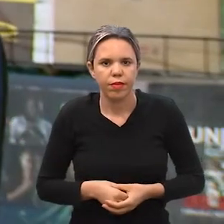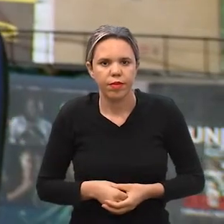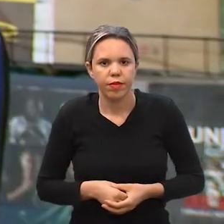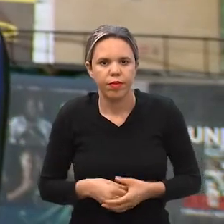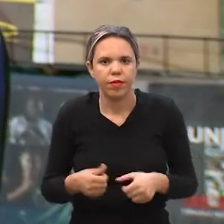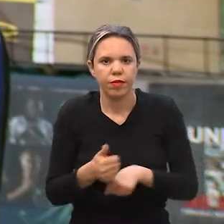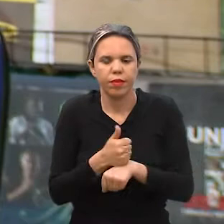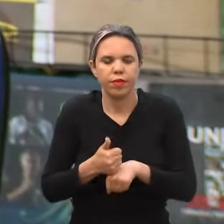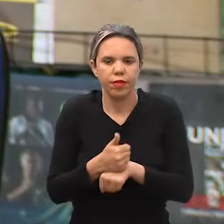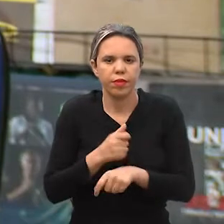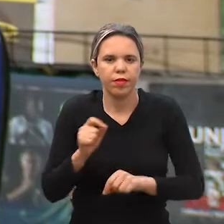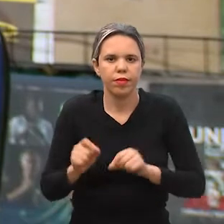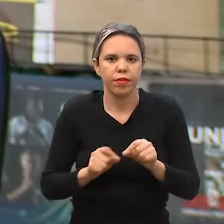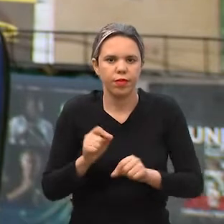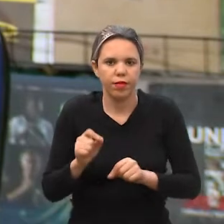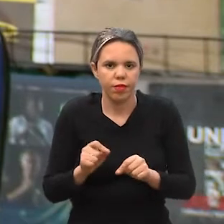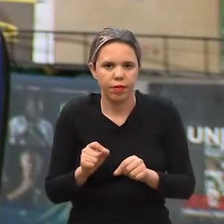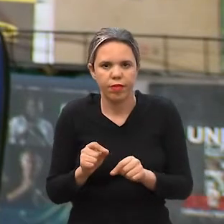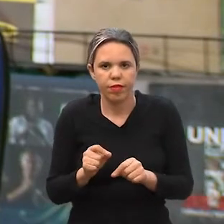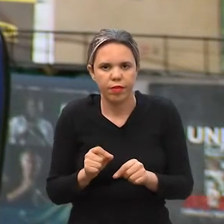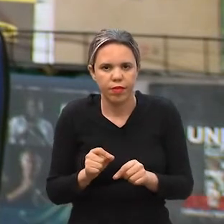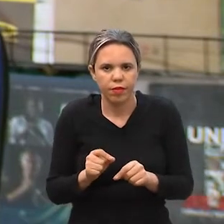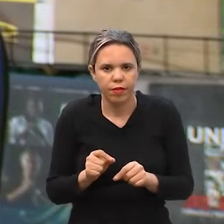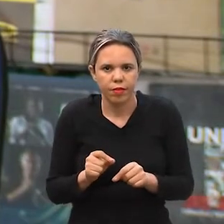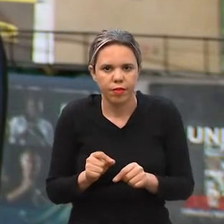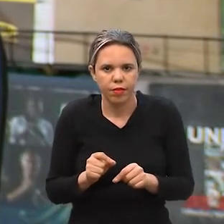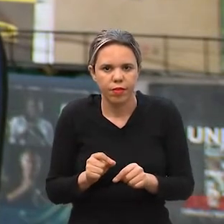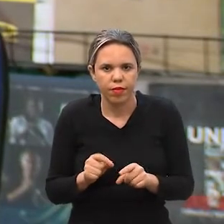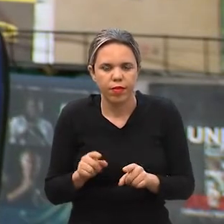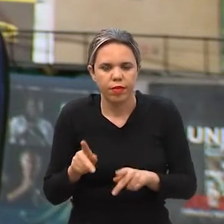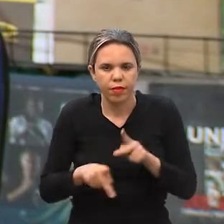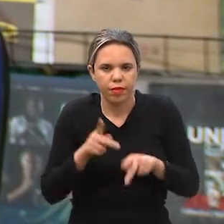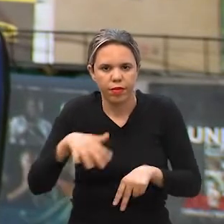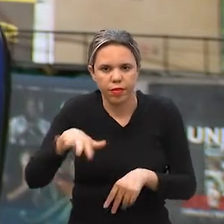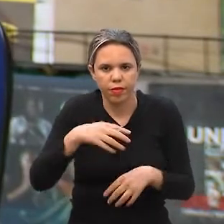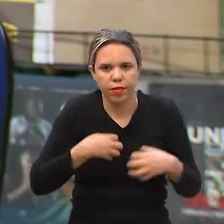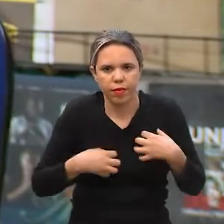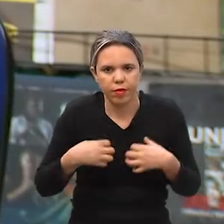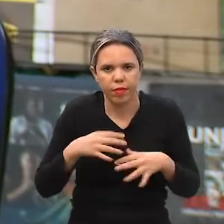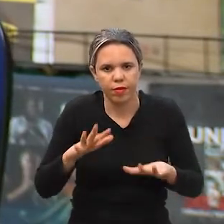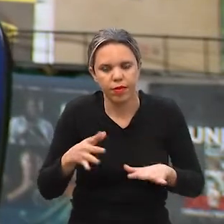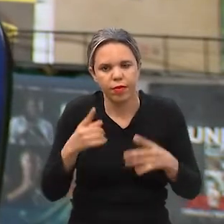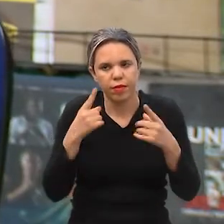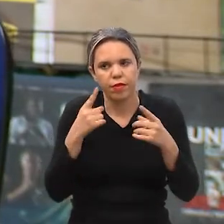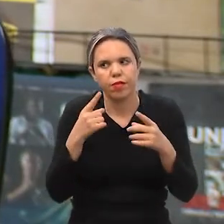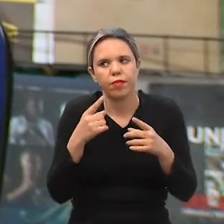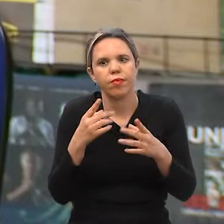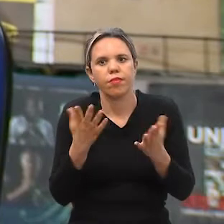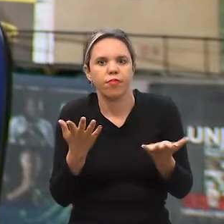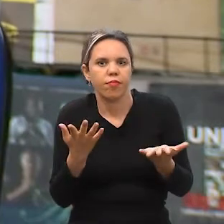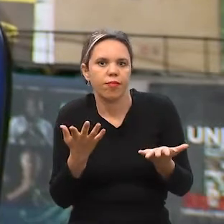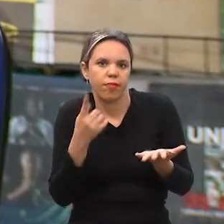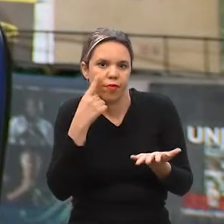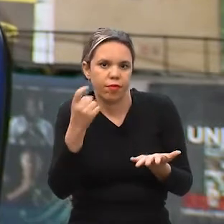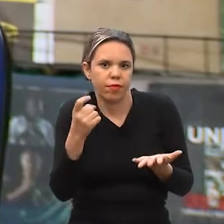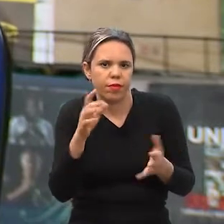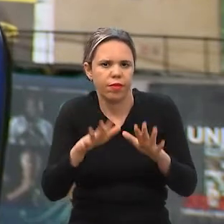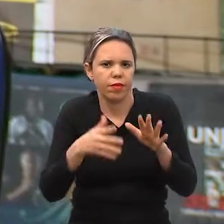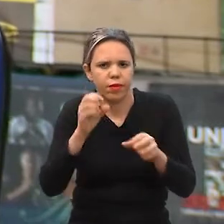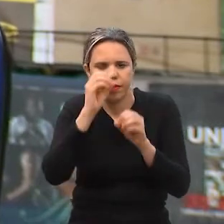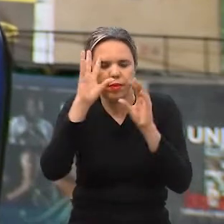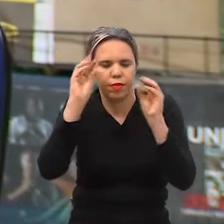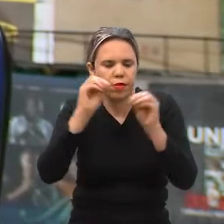uma profissão que intriga muito as pessoas, né? Inclusive, muita gente não tem um entendimento muito